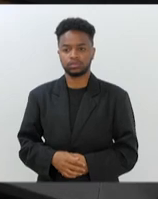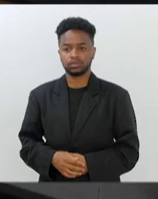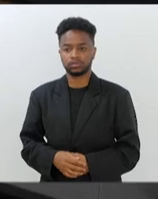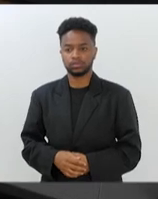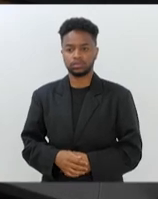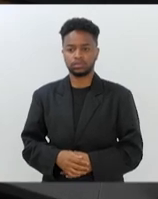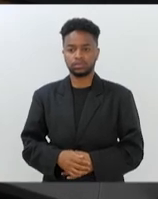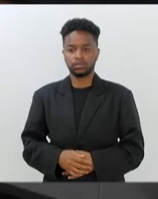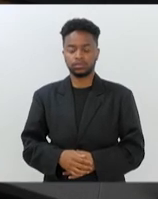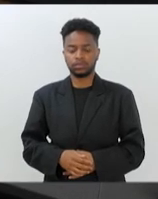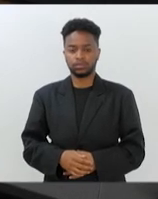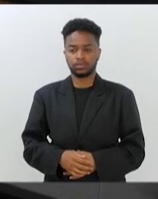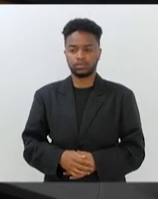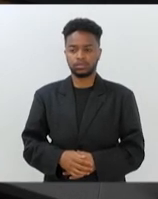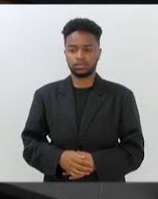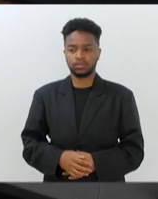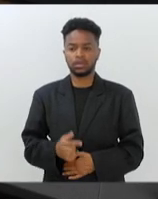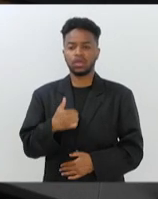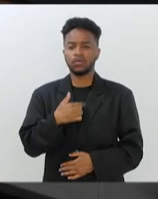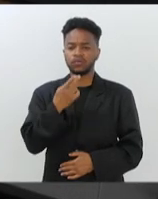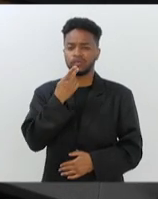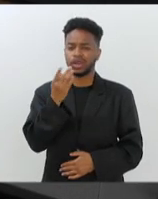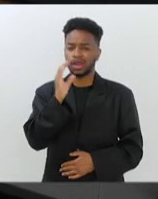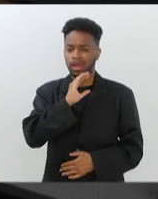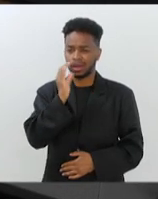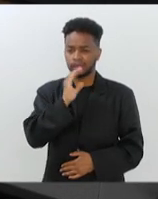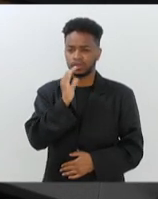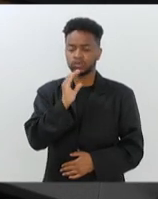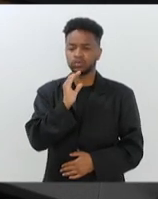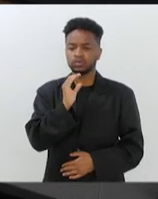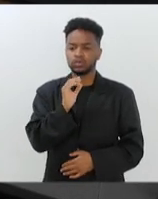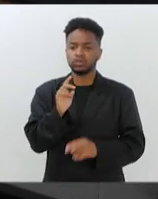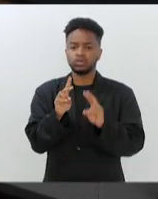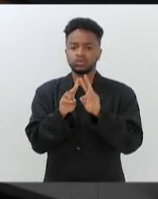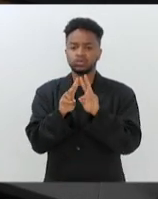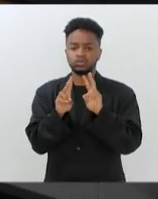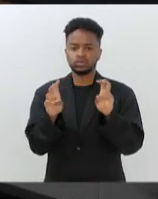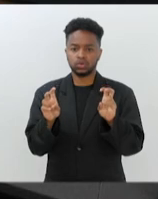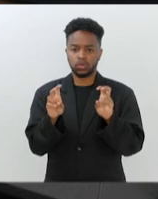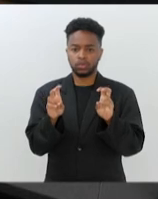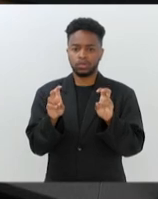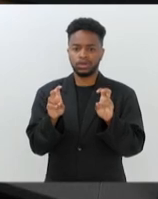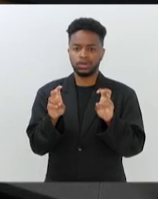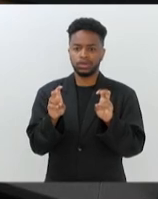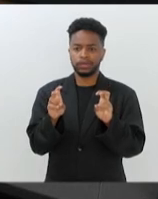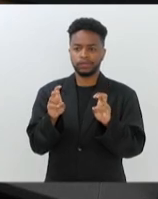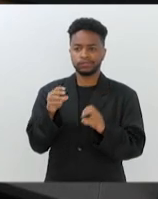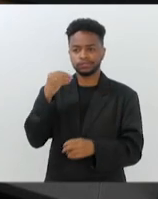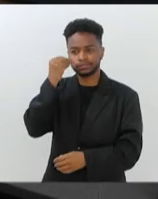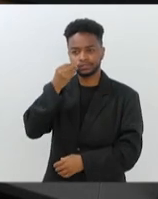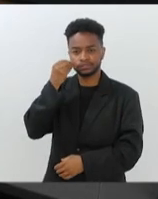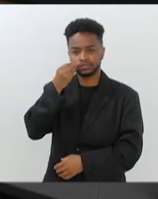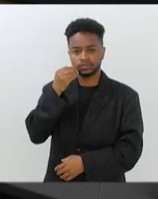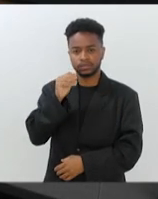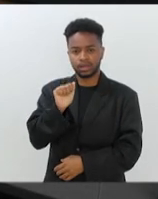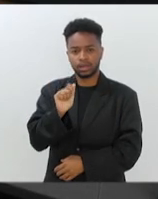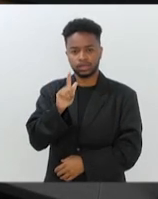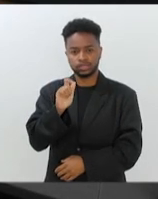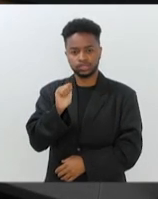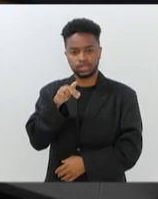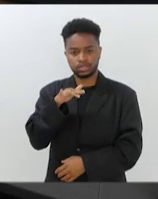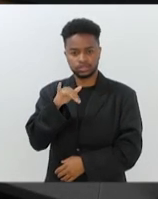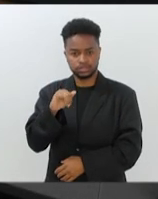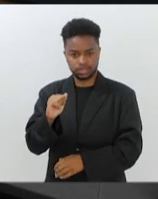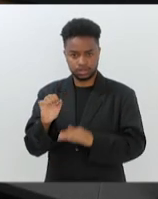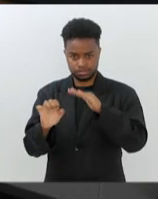Jorge felip Presidente só queria falar em 30 segundos rapidamente com relação a essa expertise das agências não me cabe essa avaliação